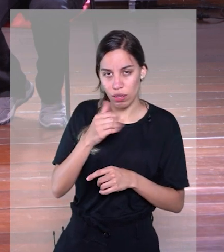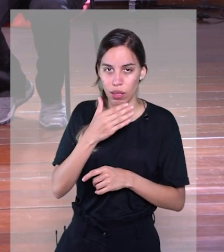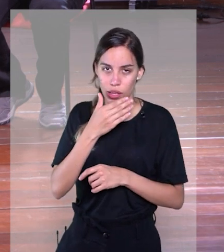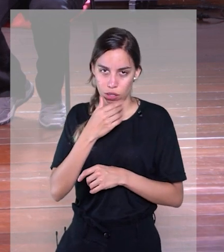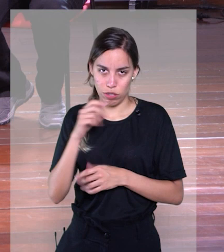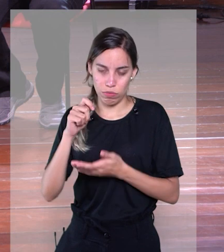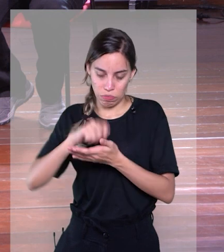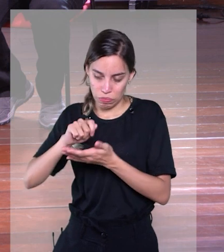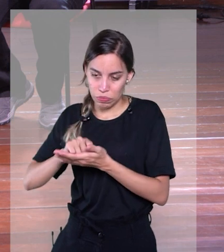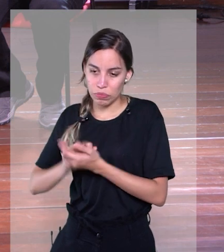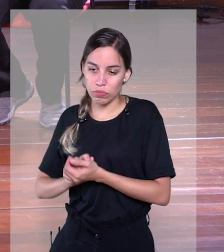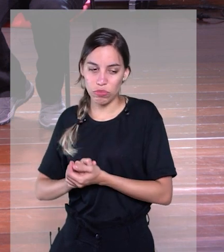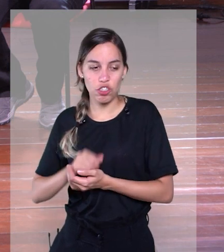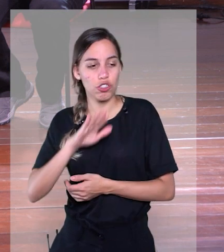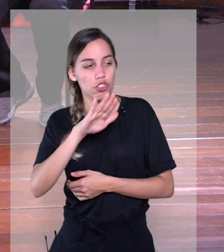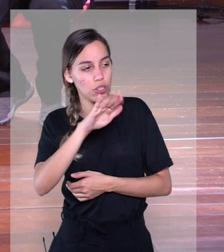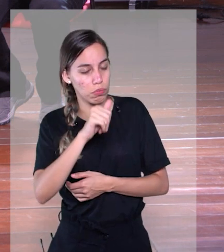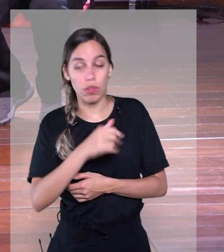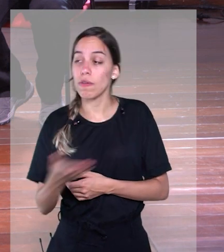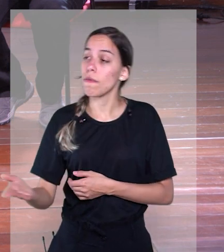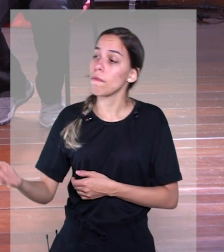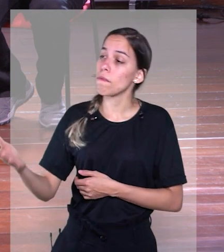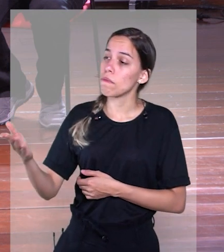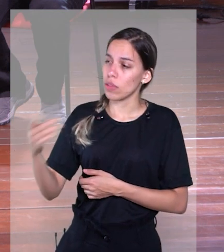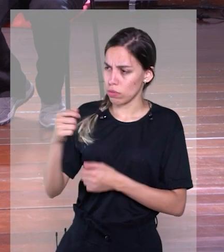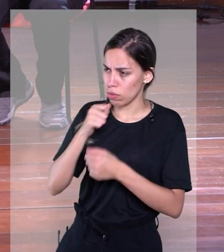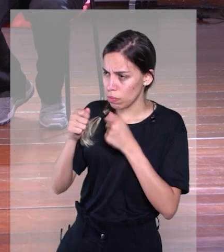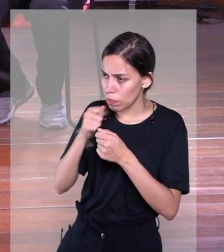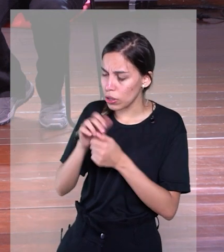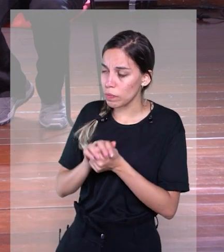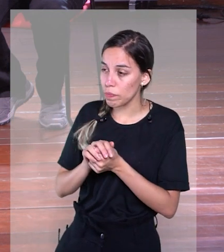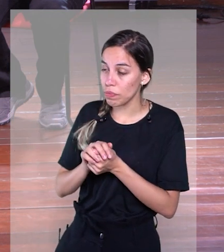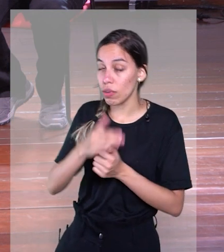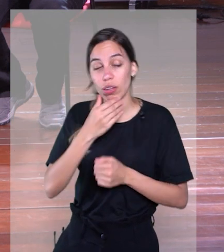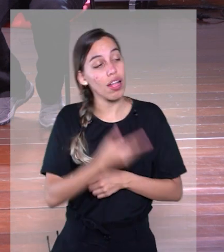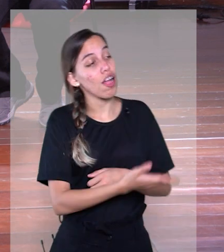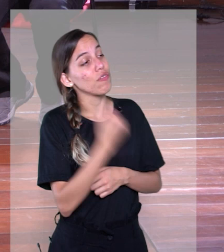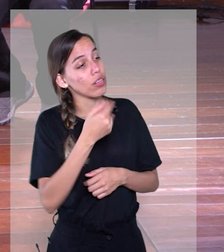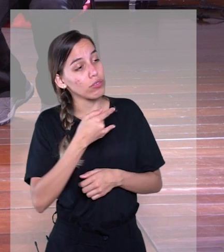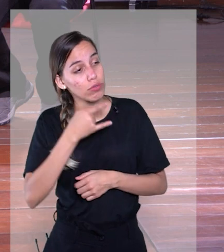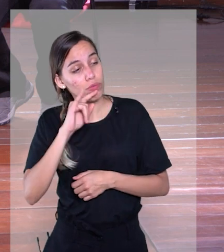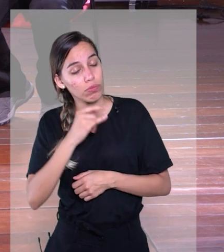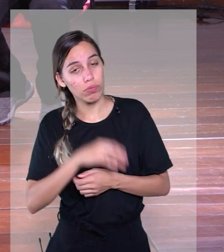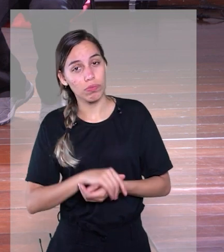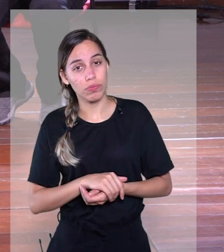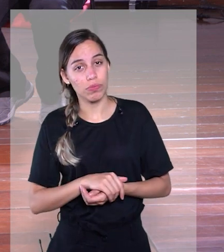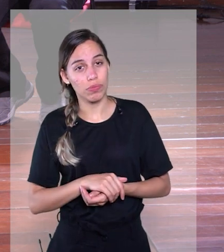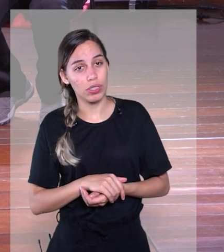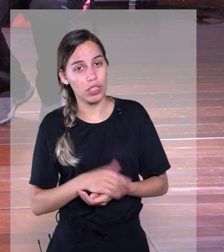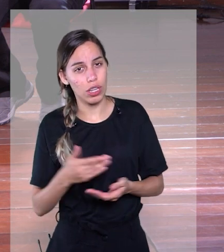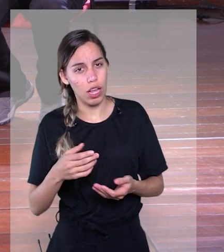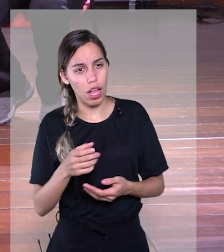manhã, aí o Carlos convidou eles para tomar uísque de manhã. Atualmente tem um periódico chamado O Trem Itabirano,